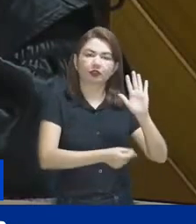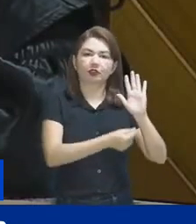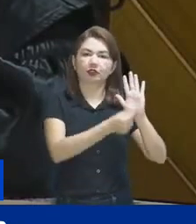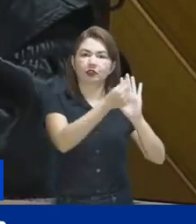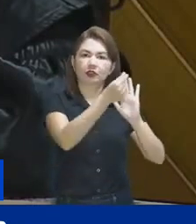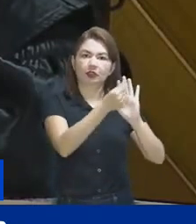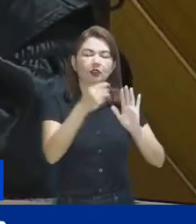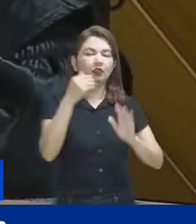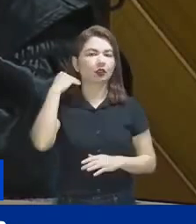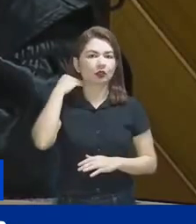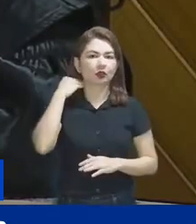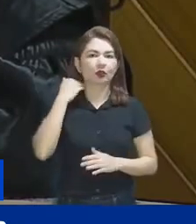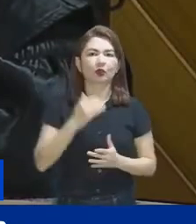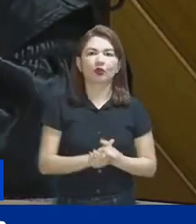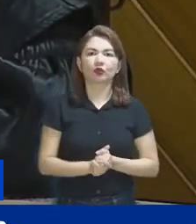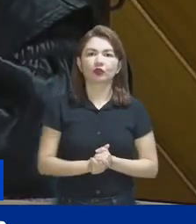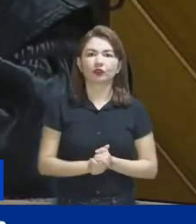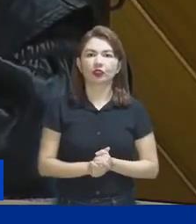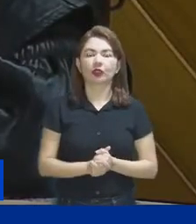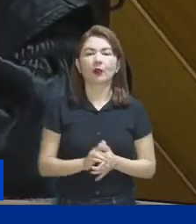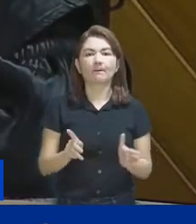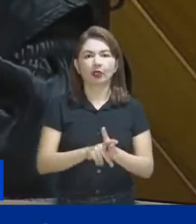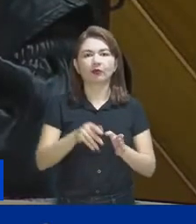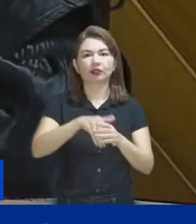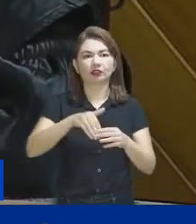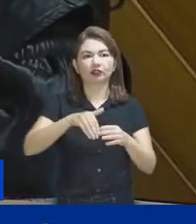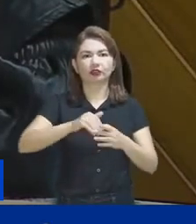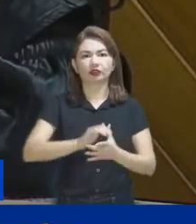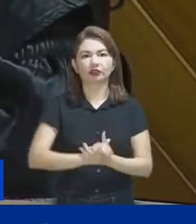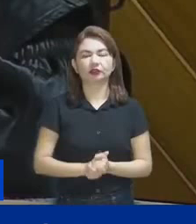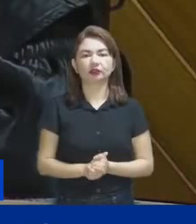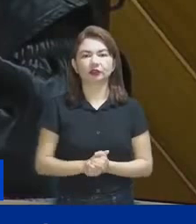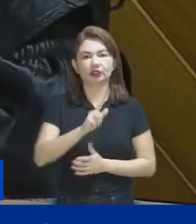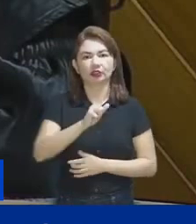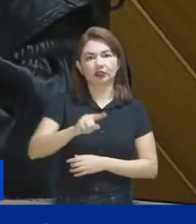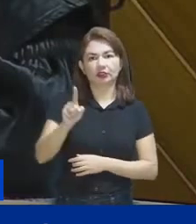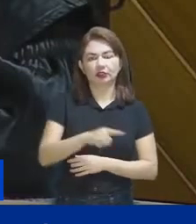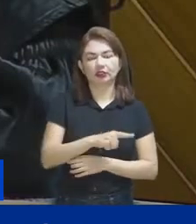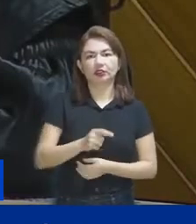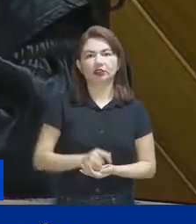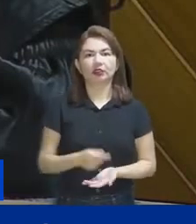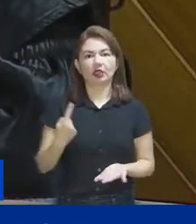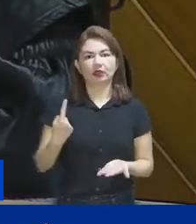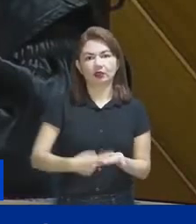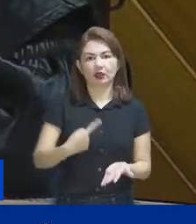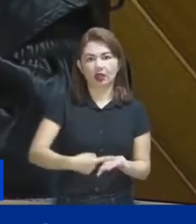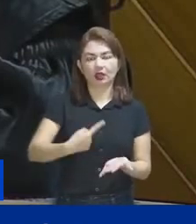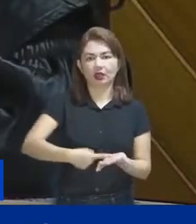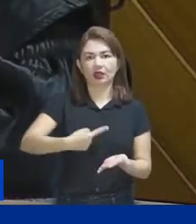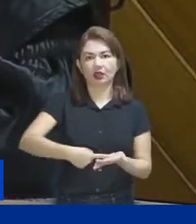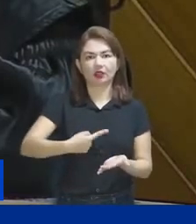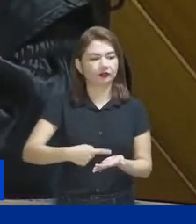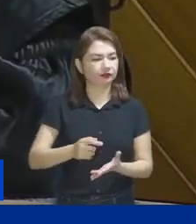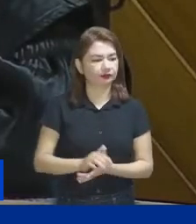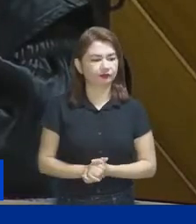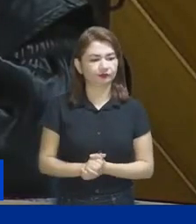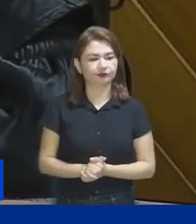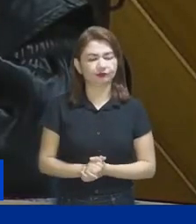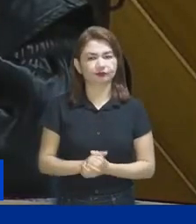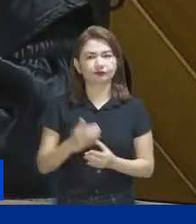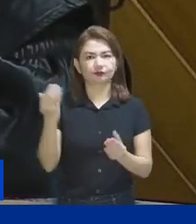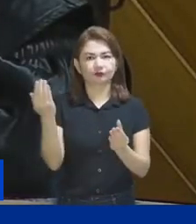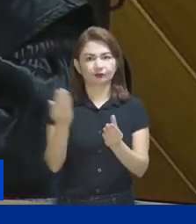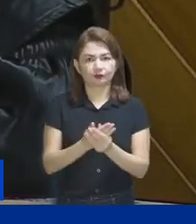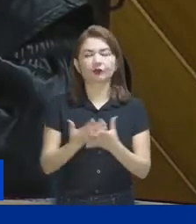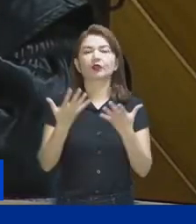parecer preliminar, ausência de efetiva intimação, nulidade do acórdão e dos atos processuais subsequentes, embargos